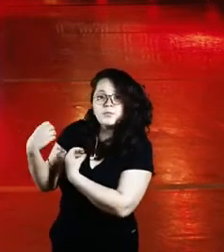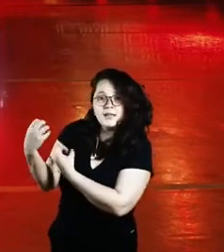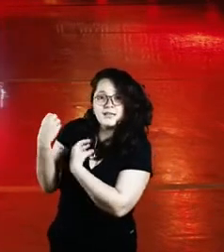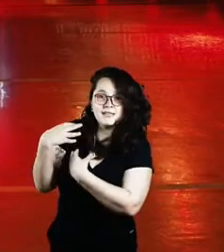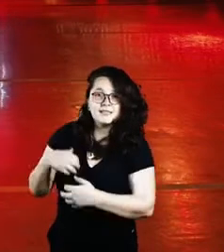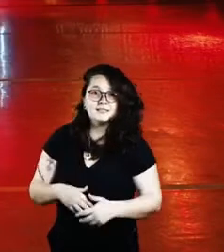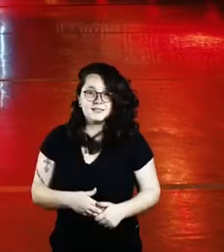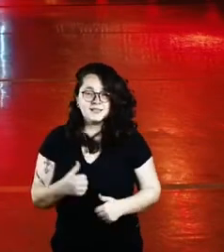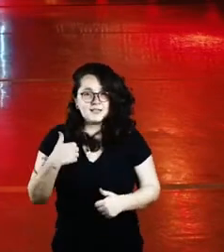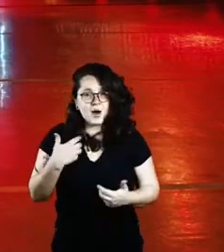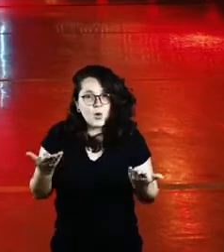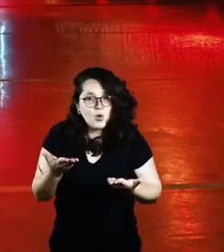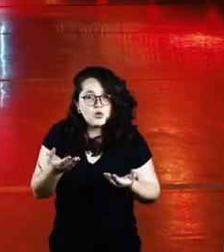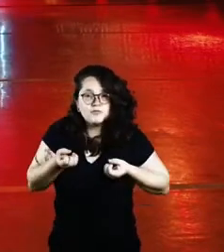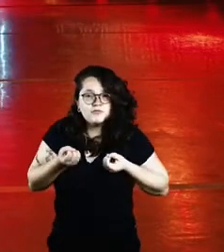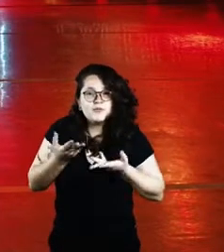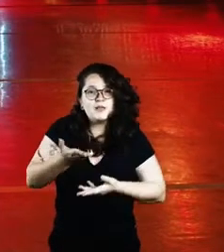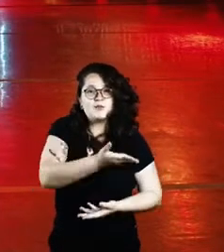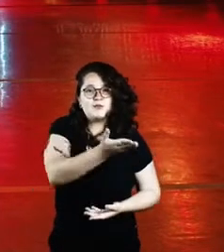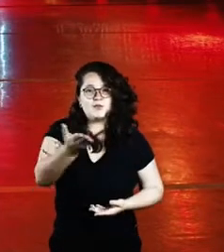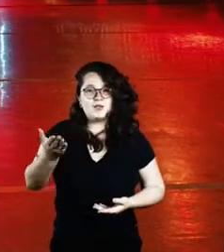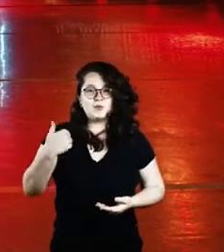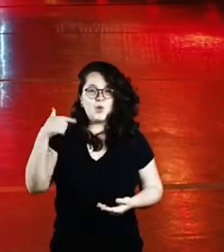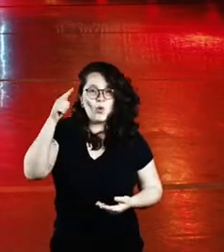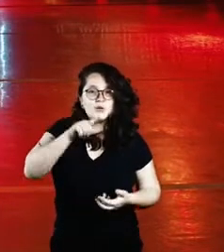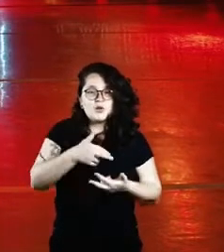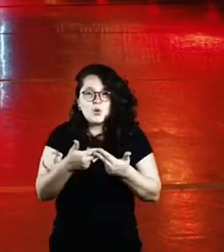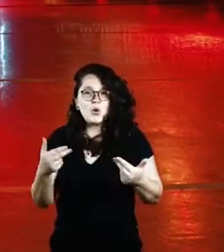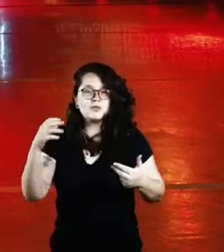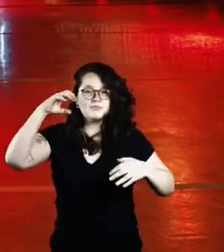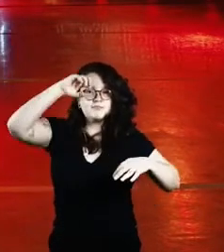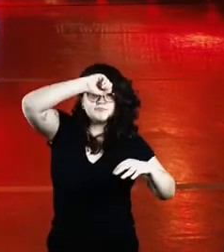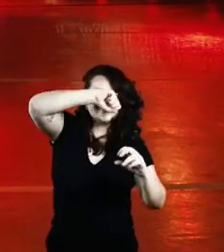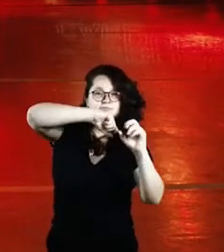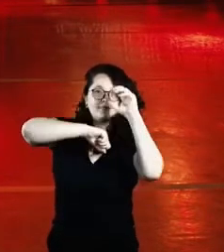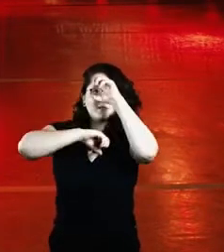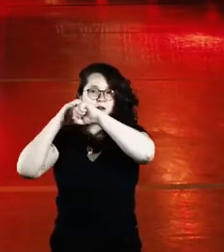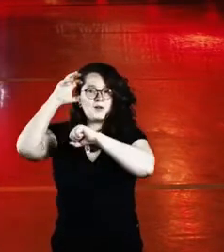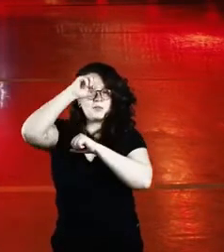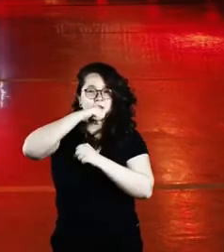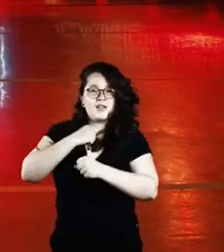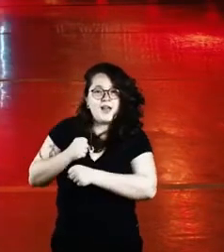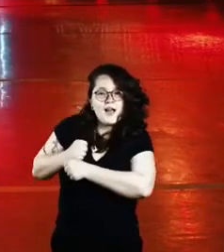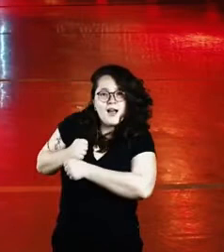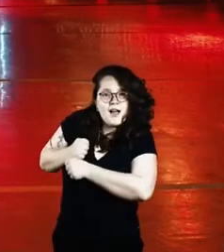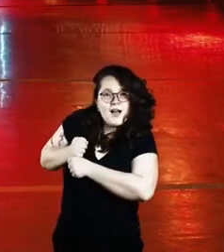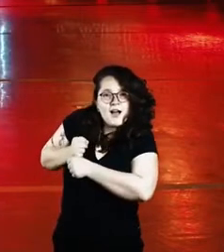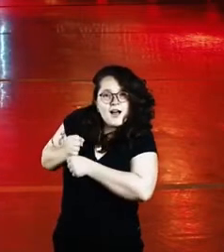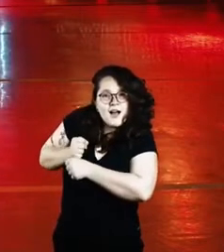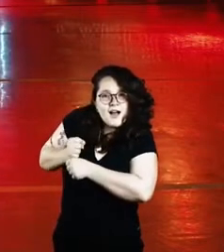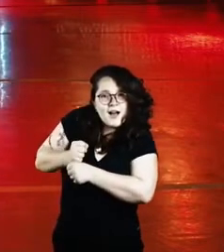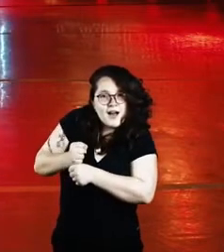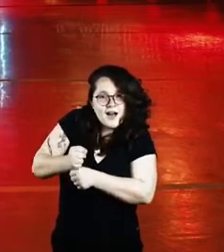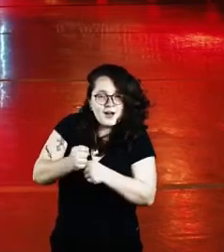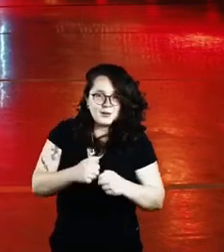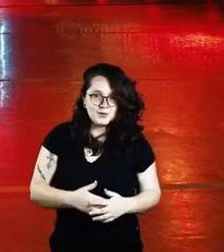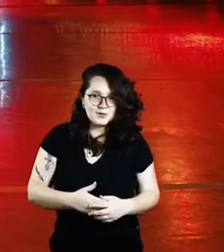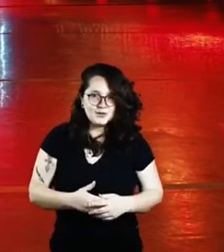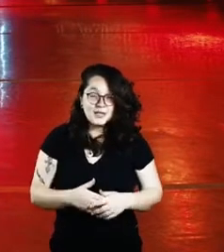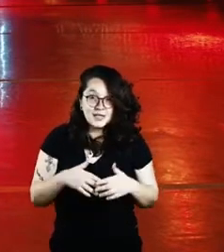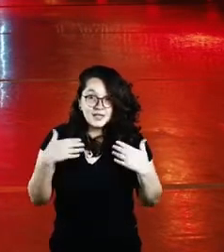eu consegui assimilar ao longo de alguns anos de caminhada.